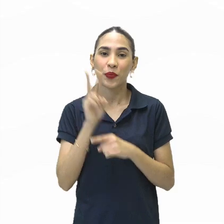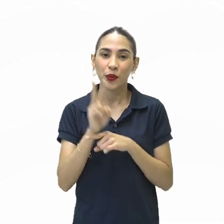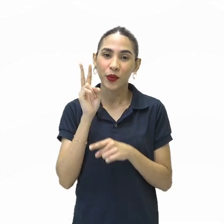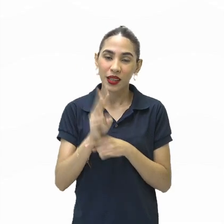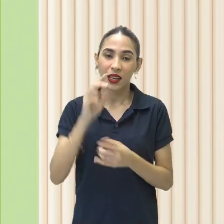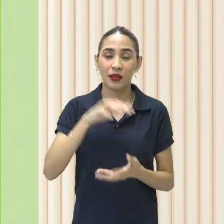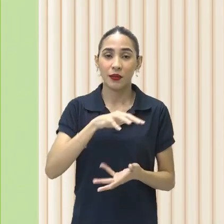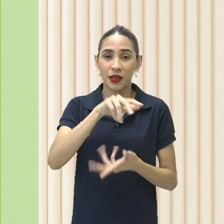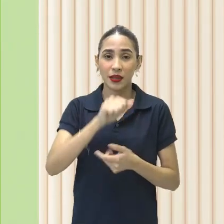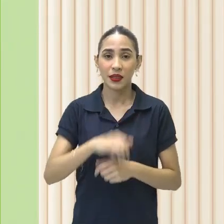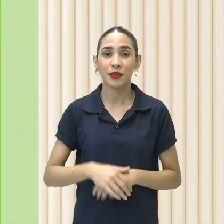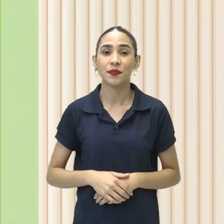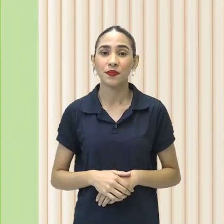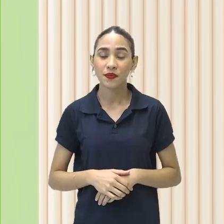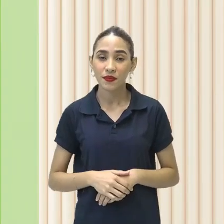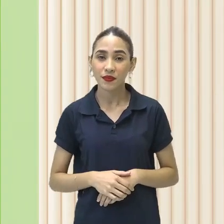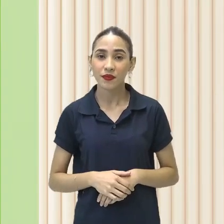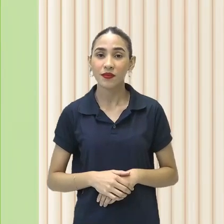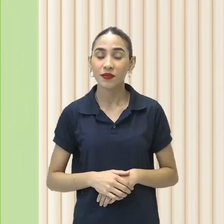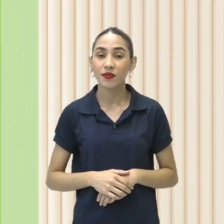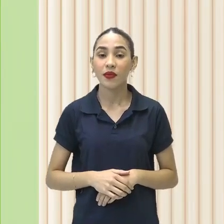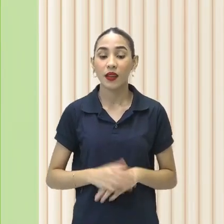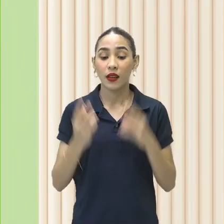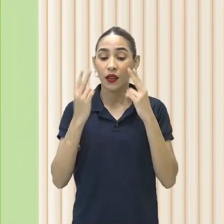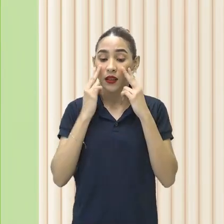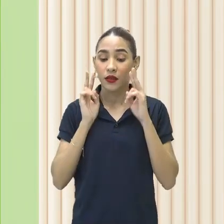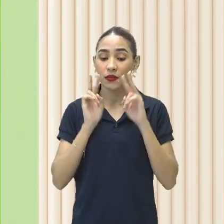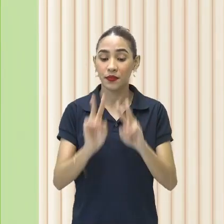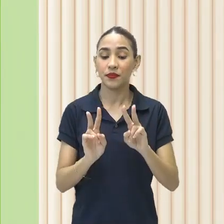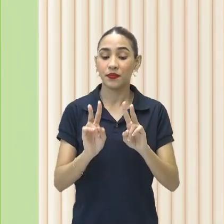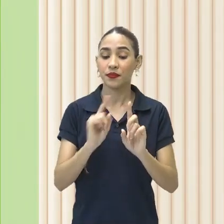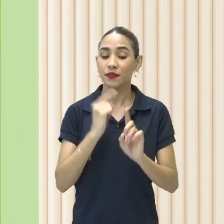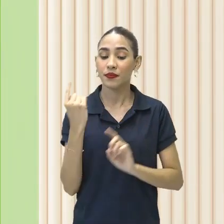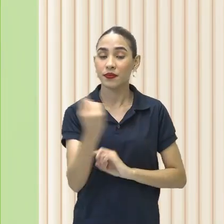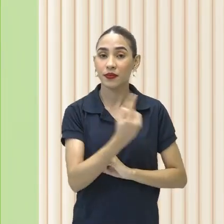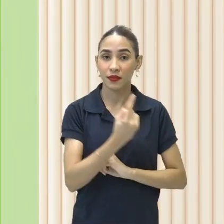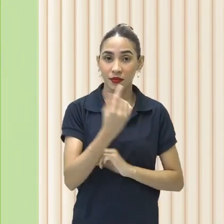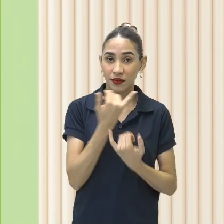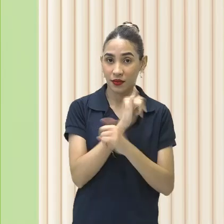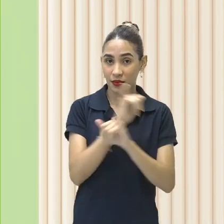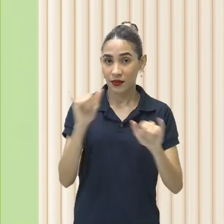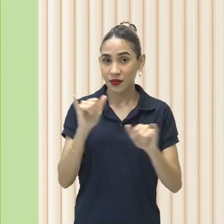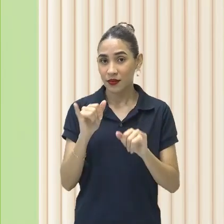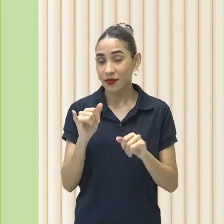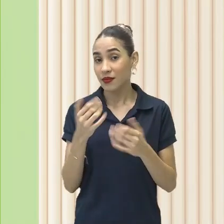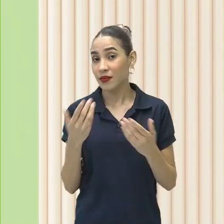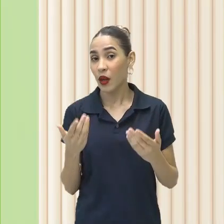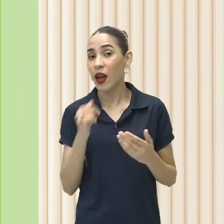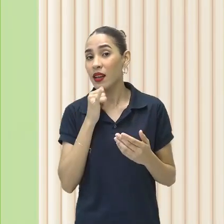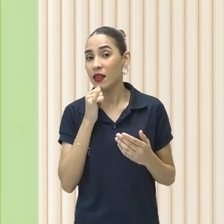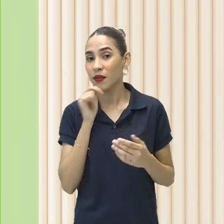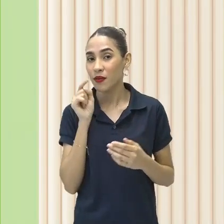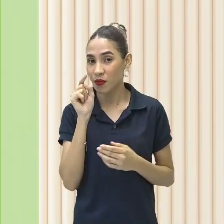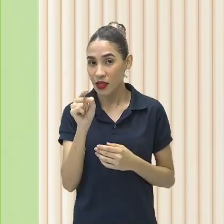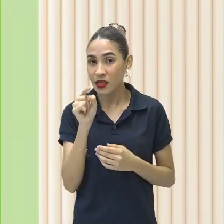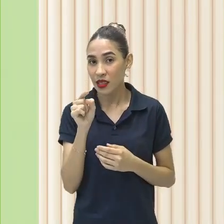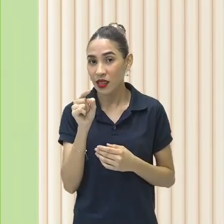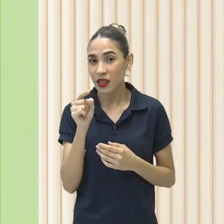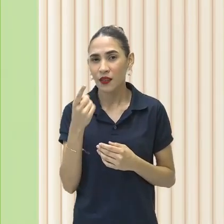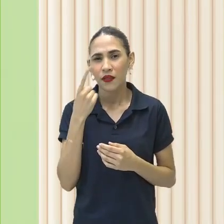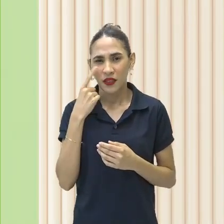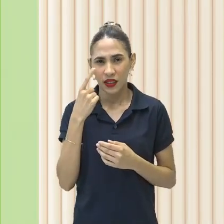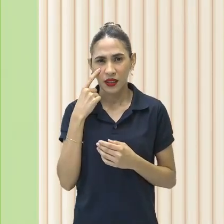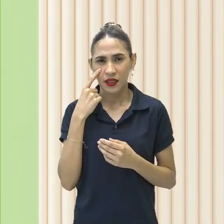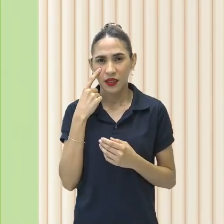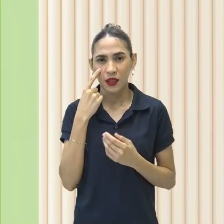do nosso planeta. É olhando para as pessoas ao redor e falando, será que você